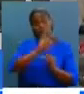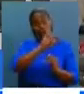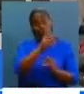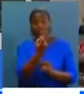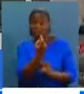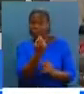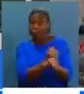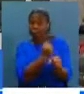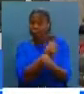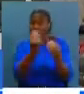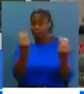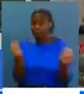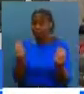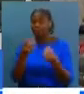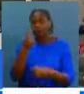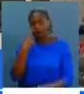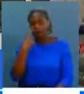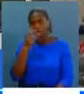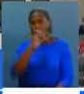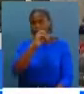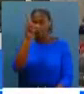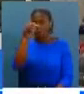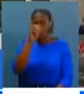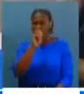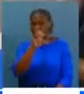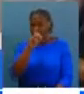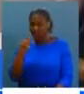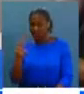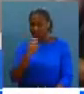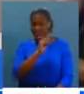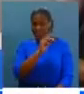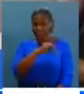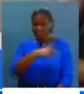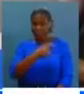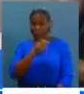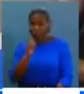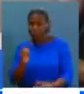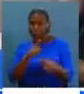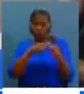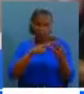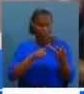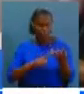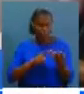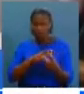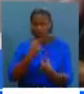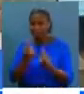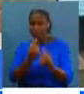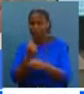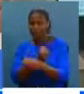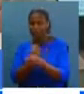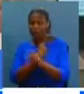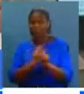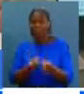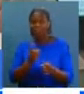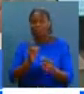de muitas intervenções. Reconhece Óscar Santos, que enumera, entretanto, algumas obras em curso na parte norte.